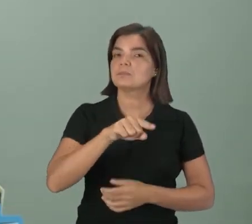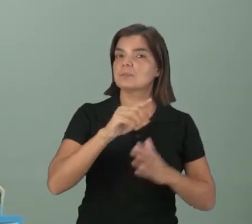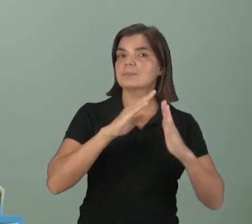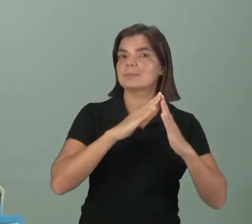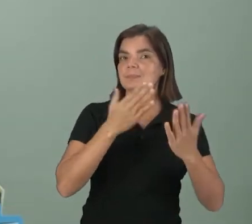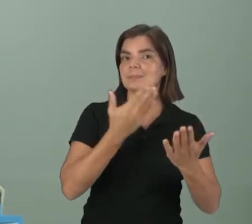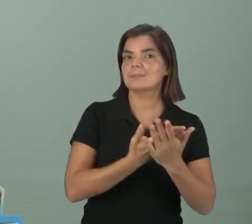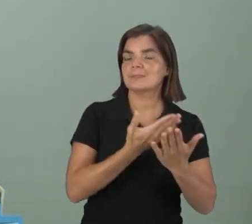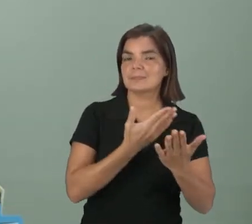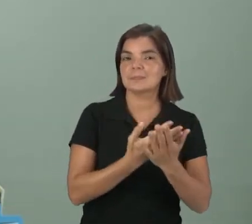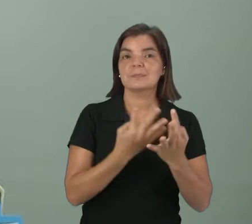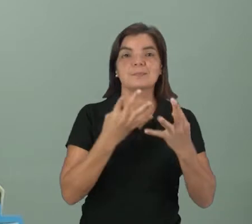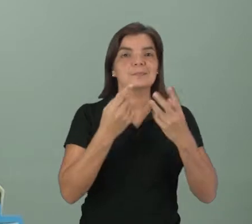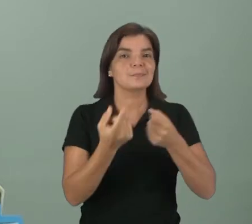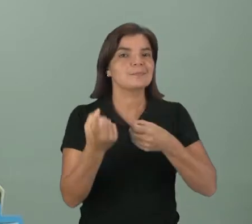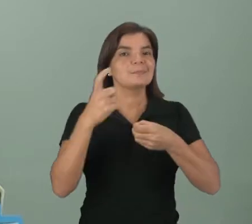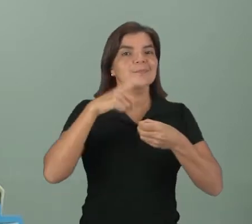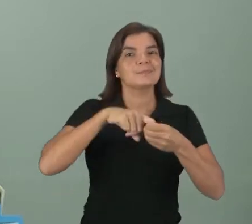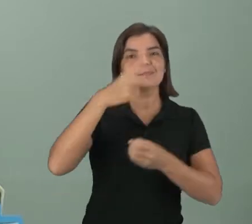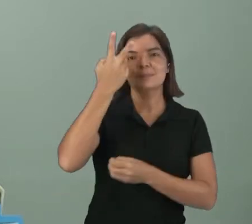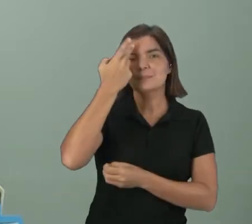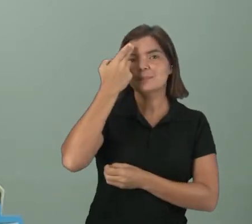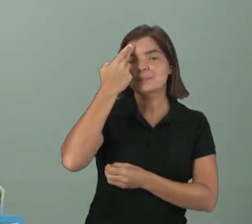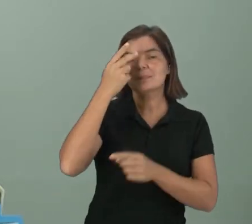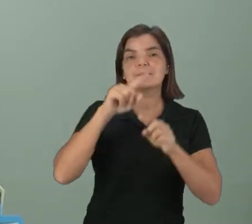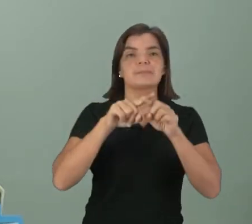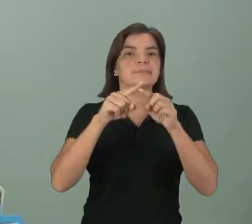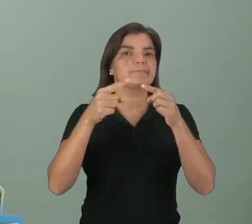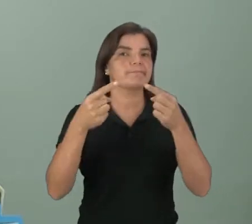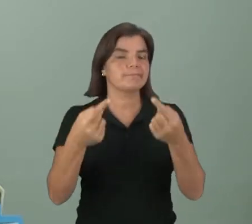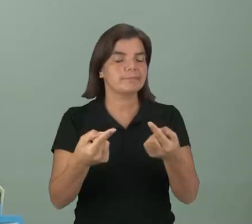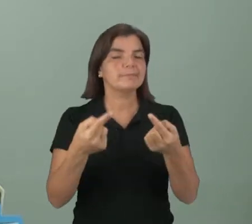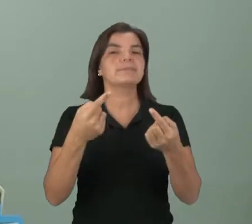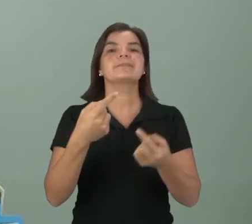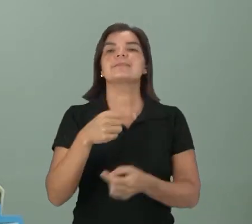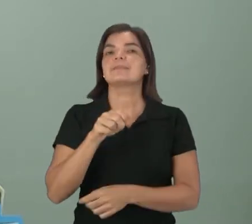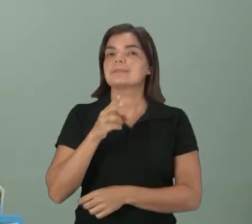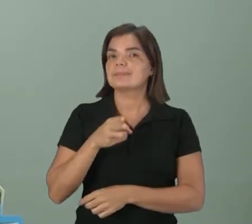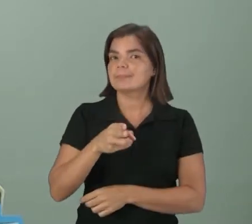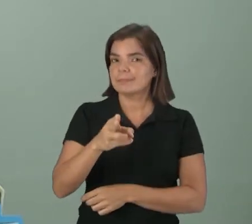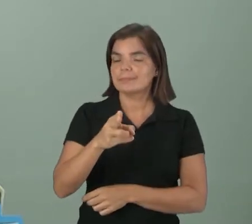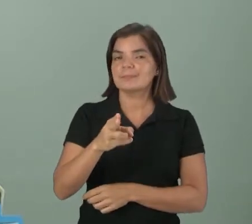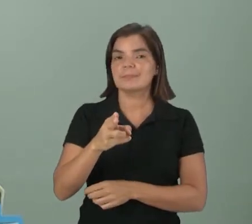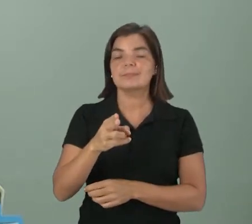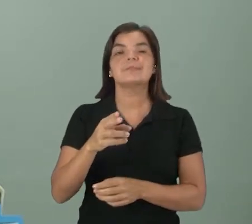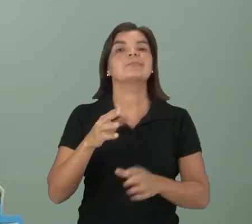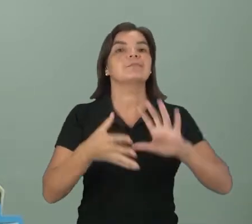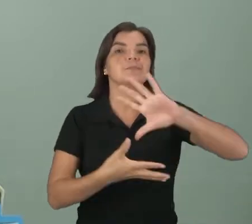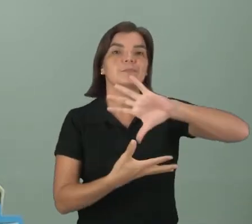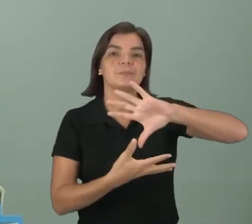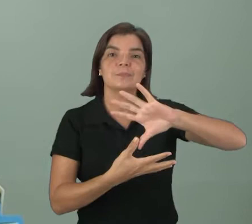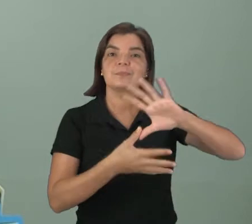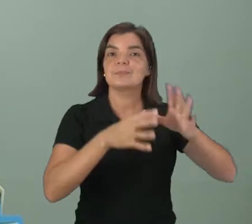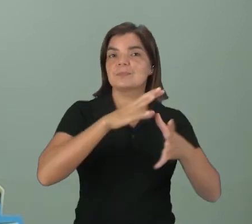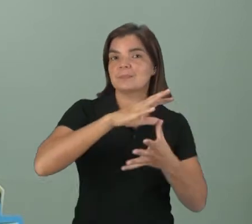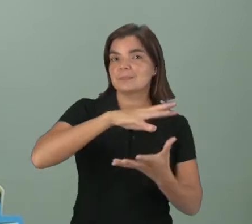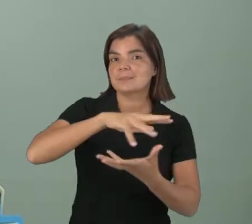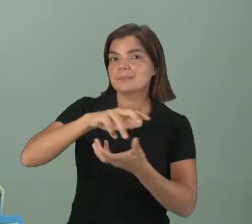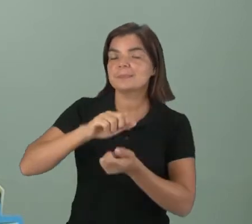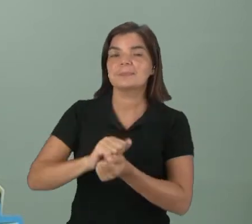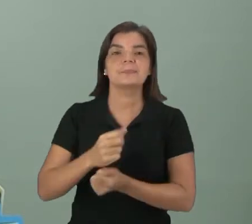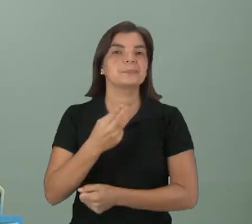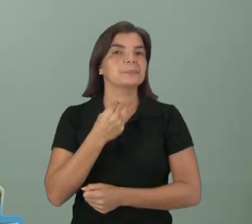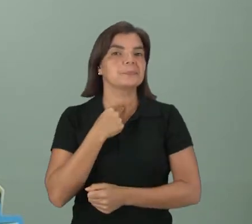escola né quando tudo voltar ao normal mas enquanto ainda estamos nesse período e de pandemia que